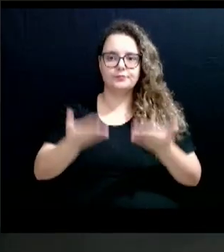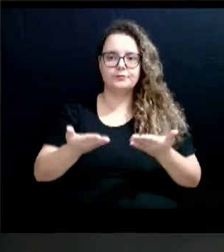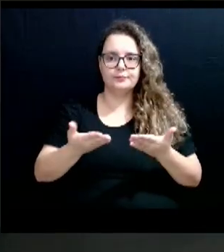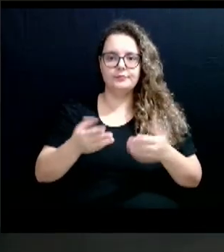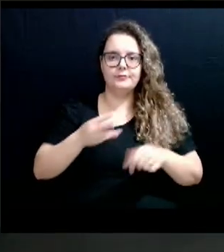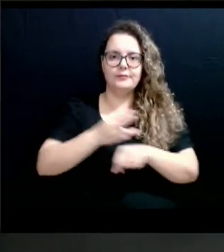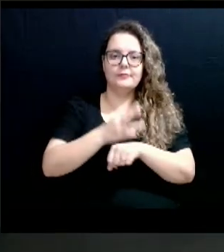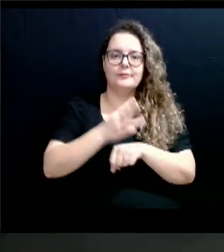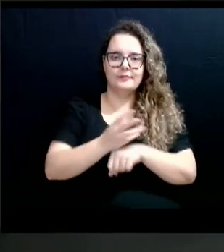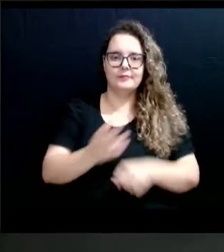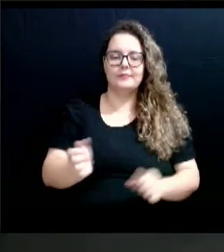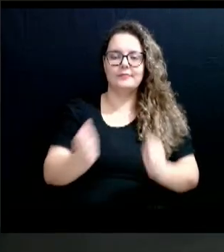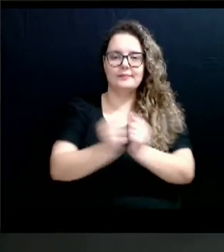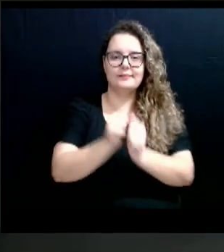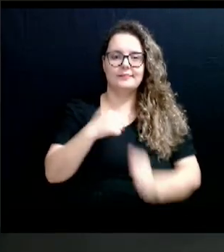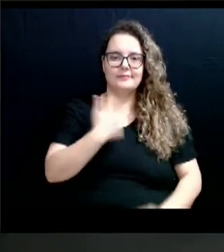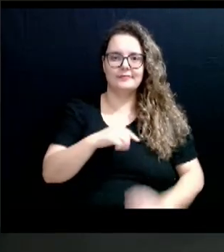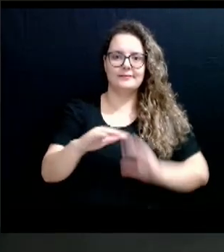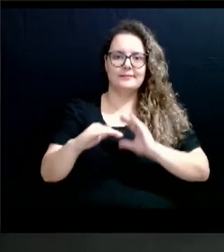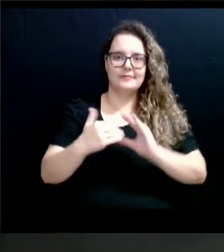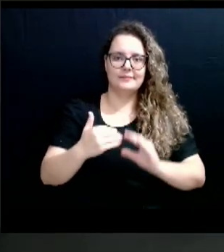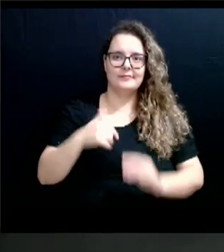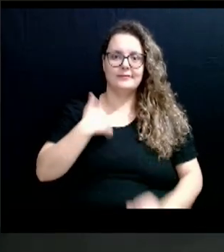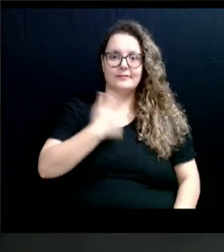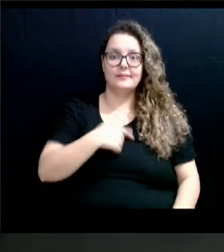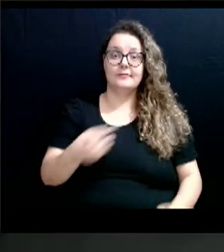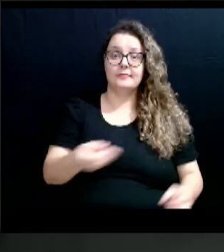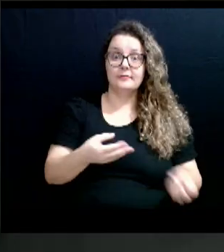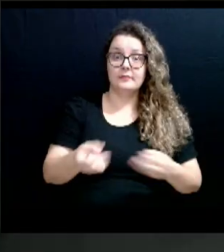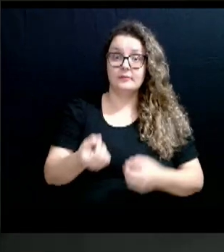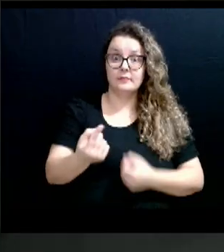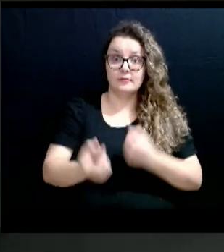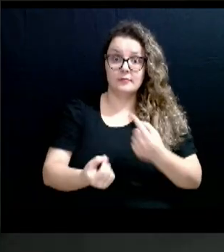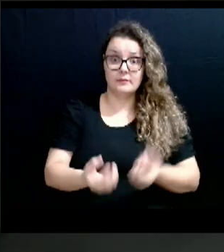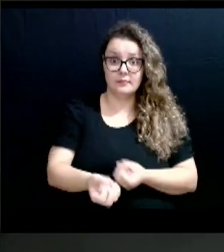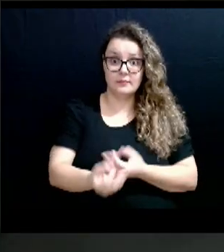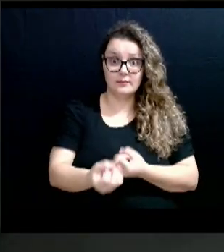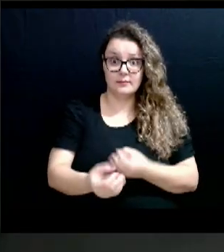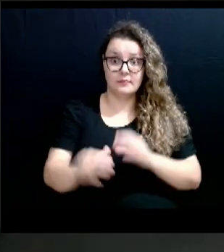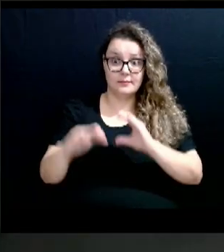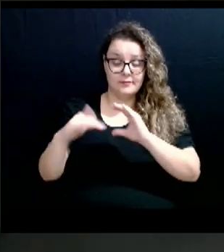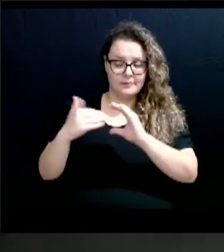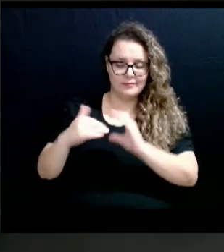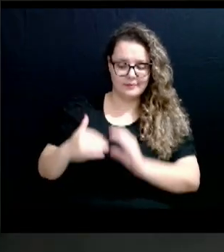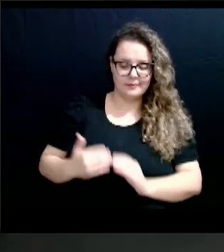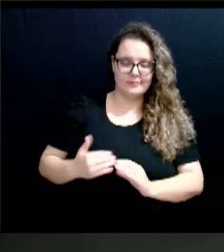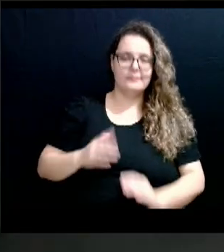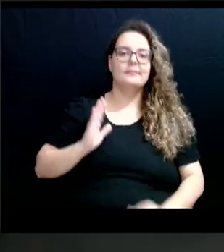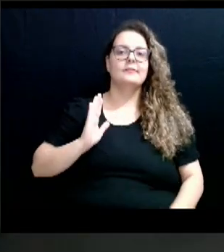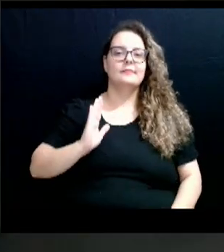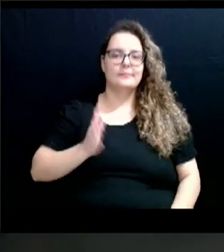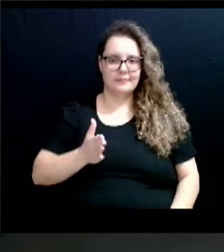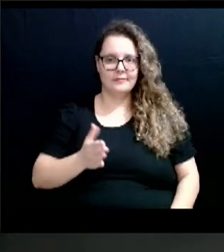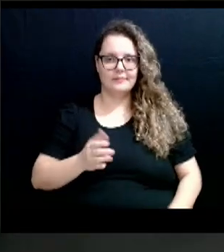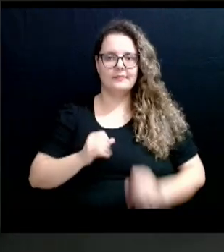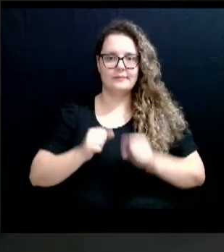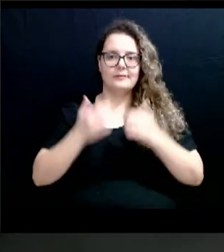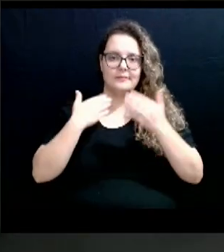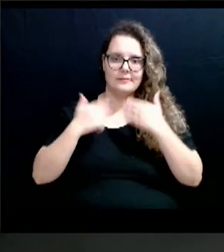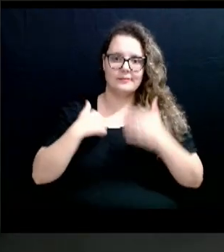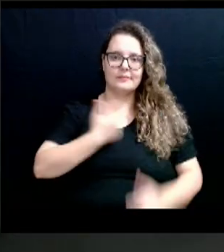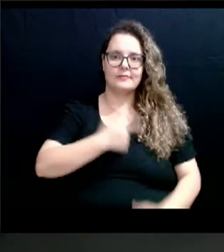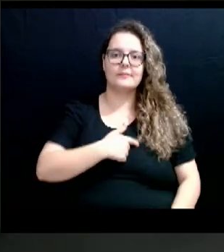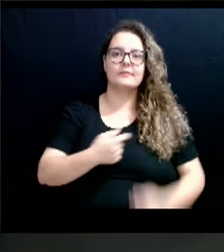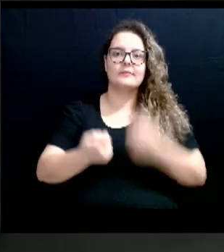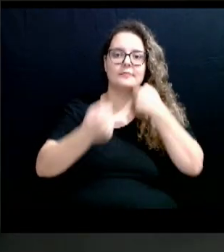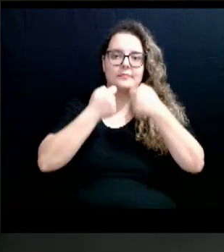manda sua mensagem agora. A gente atualiza algumas informações enquanto você vai mandando a sua mensagem. Daqui a pouquinho você pode conversar com os nossos entrevistados, as